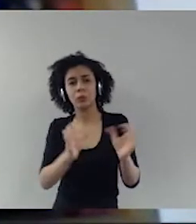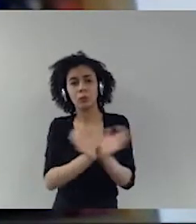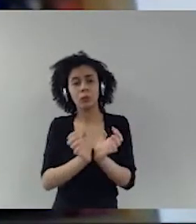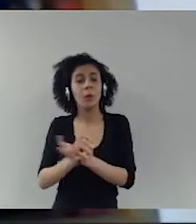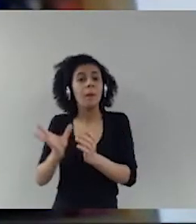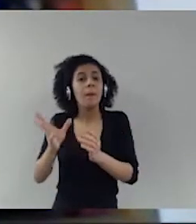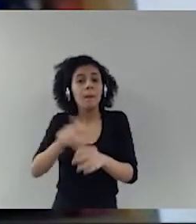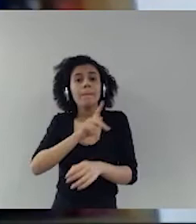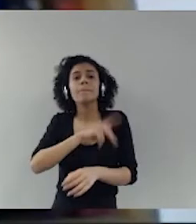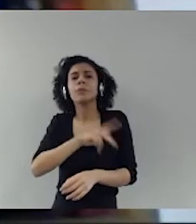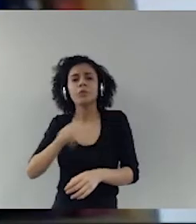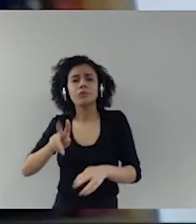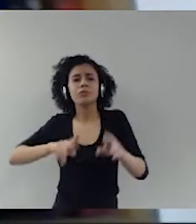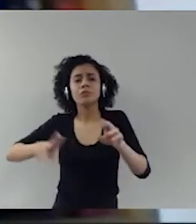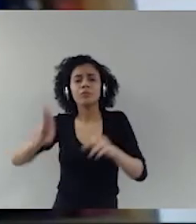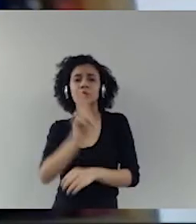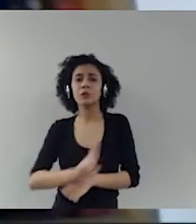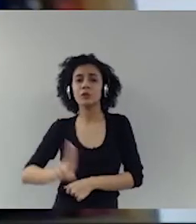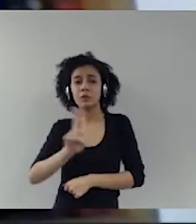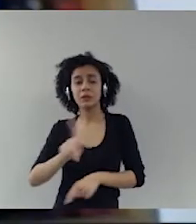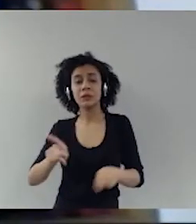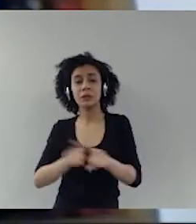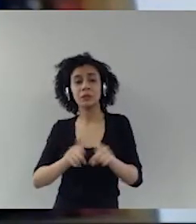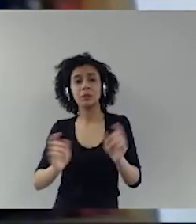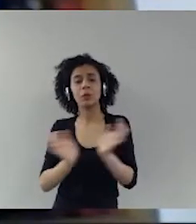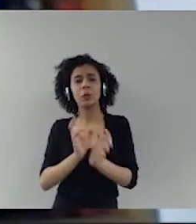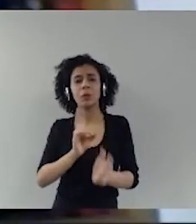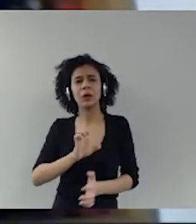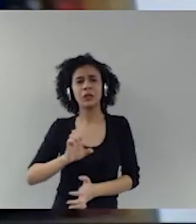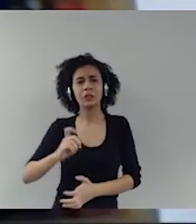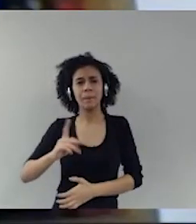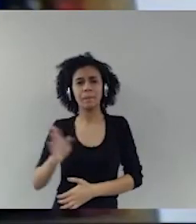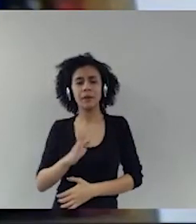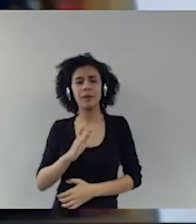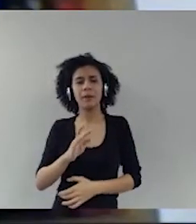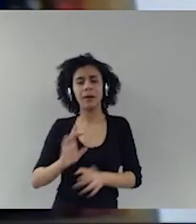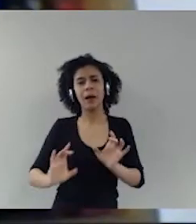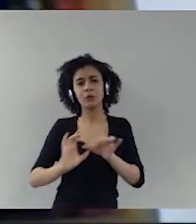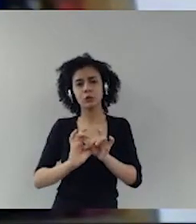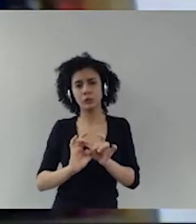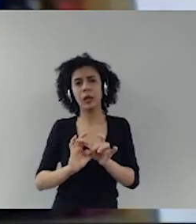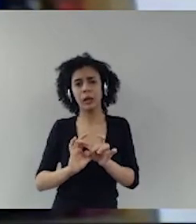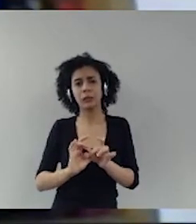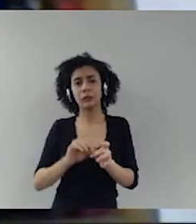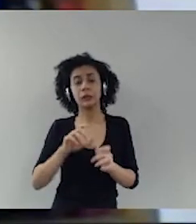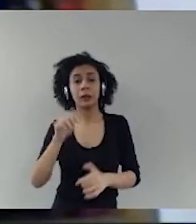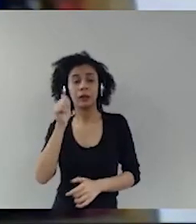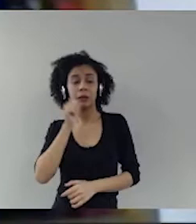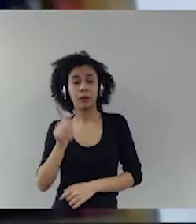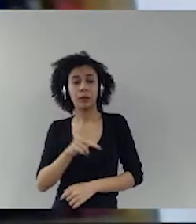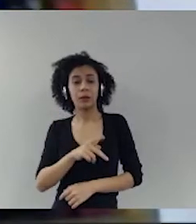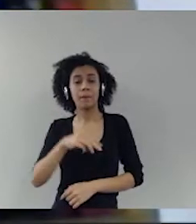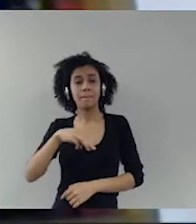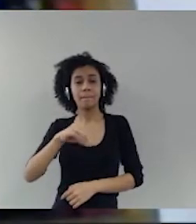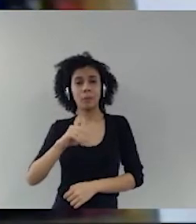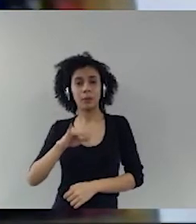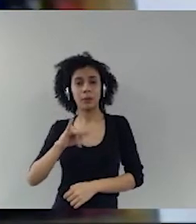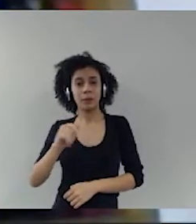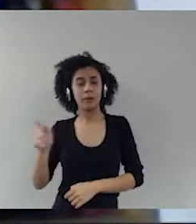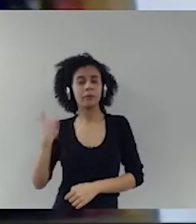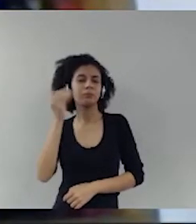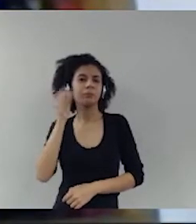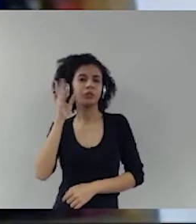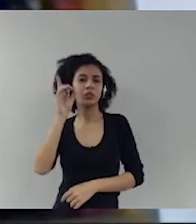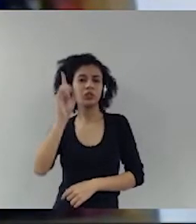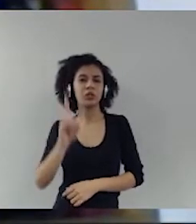diversas universidades e membros da DPU Associates. A professora Marina Gadelha, advogada especializada em Direito